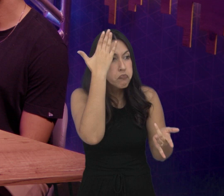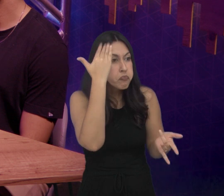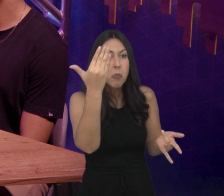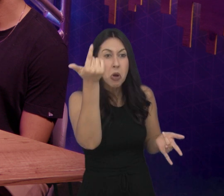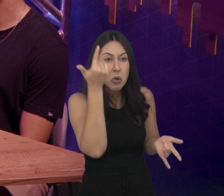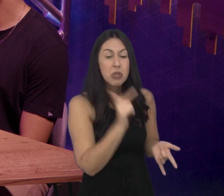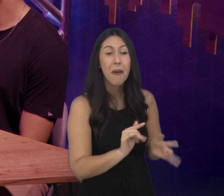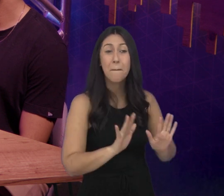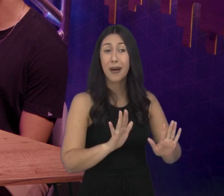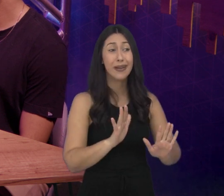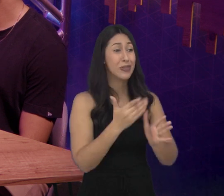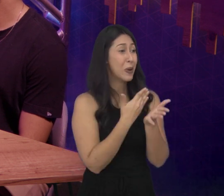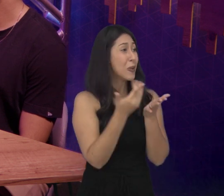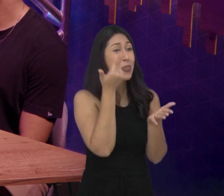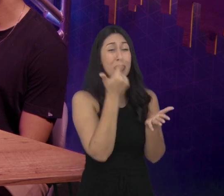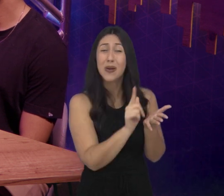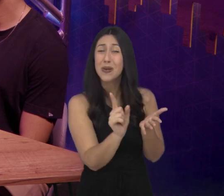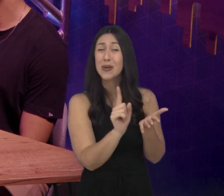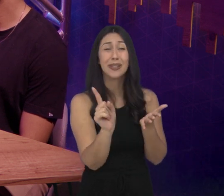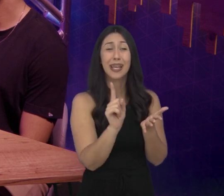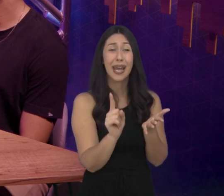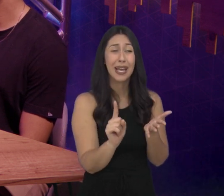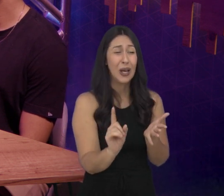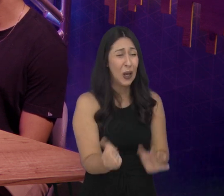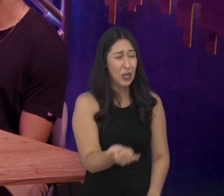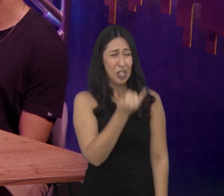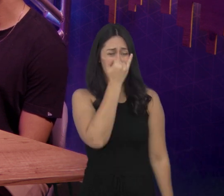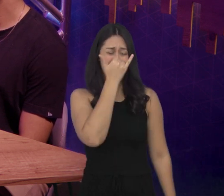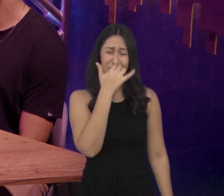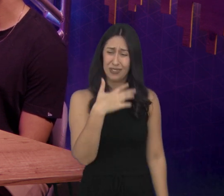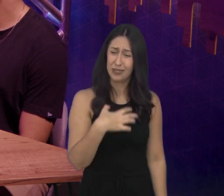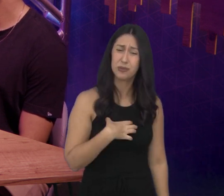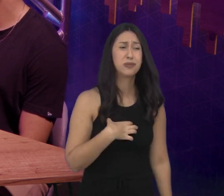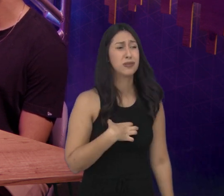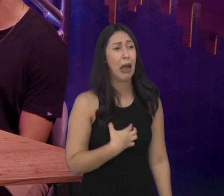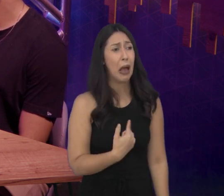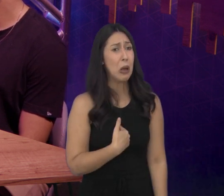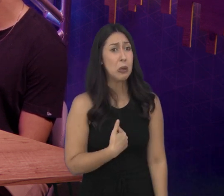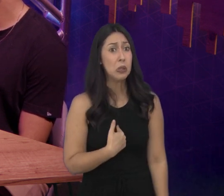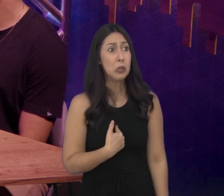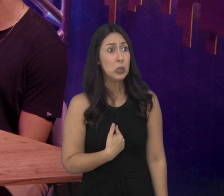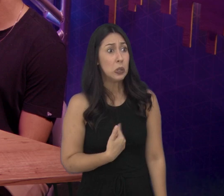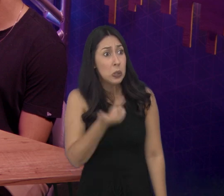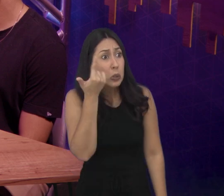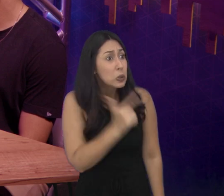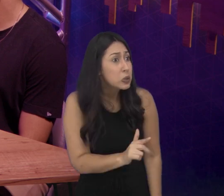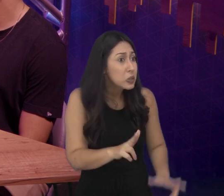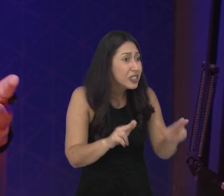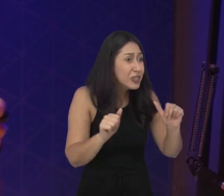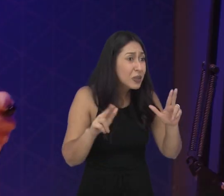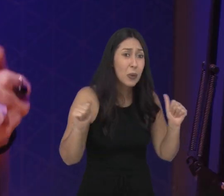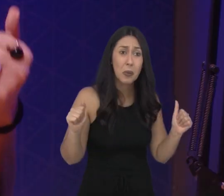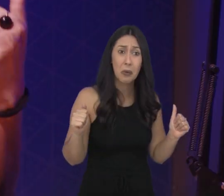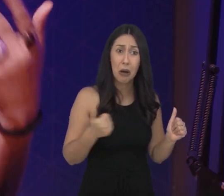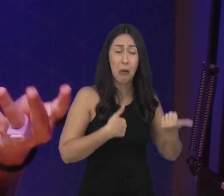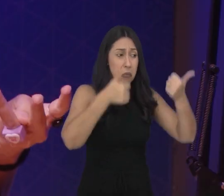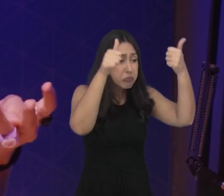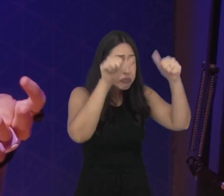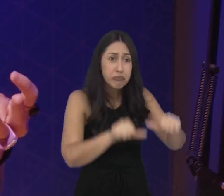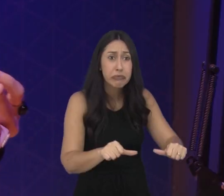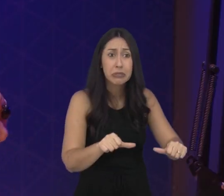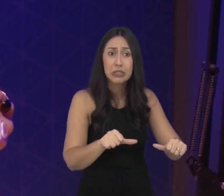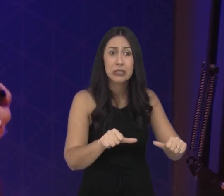E ele não consegue, começa a bater toda aquela frustração de: será que eu não vou conseguir realizar meu sonho? Será que eu não sou